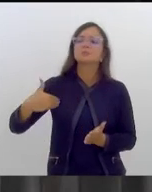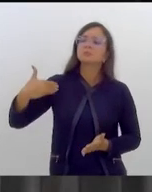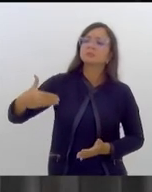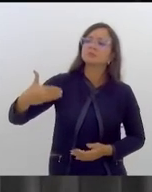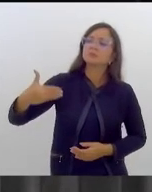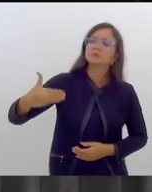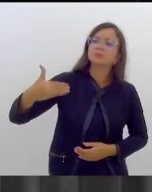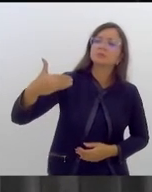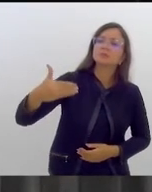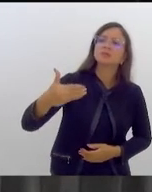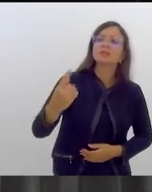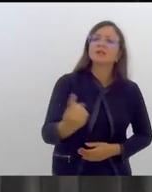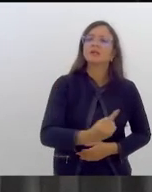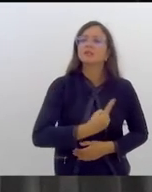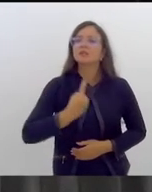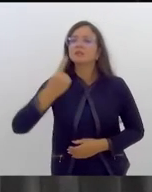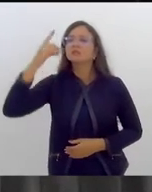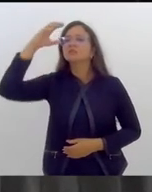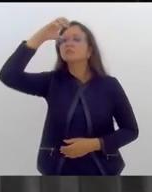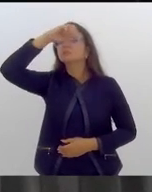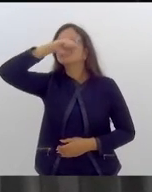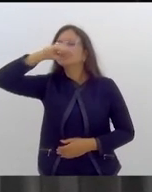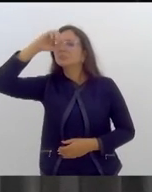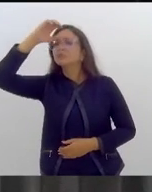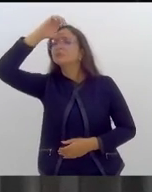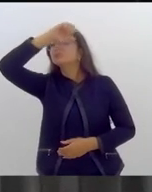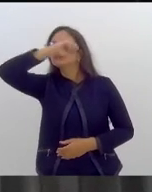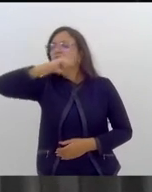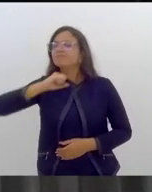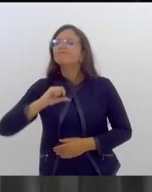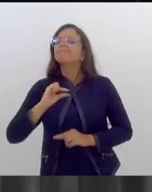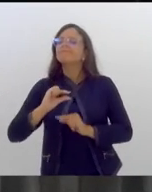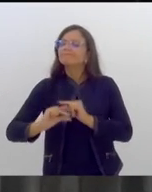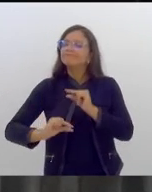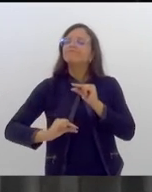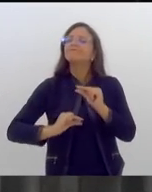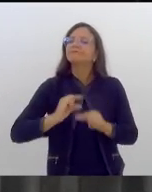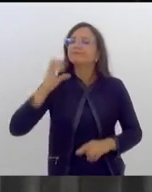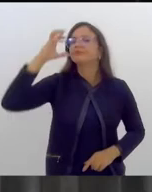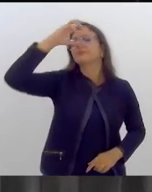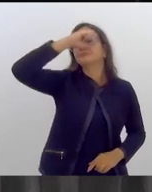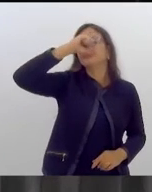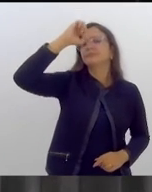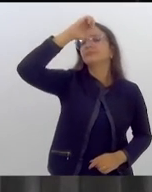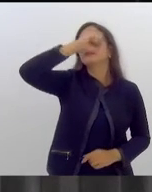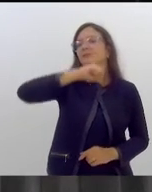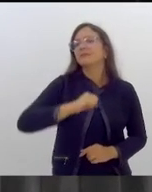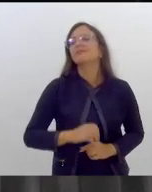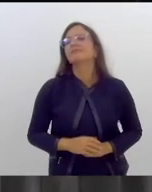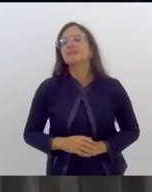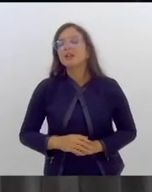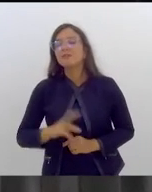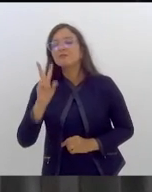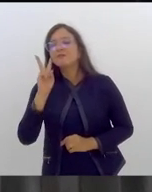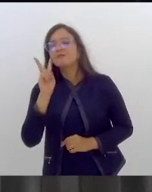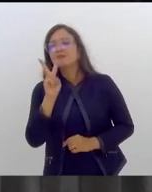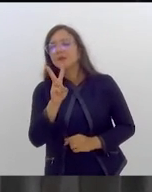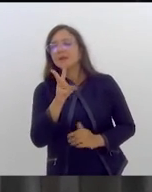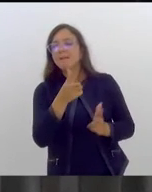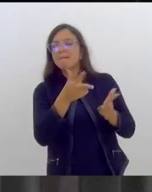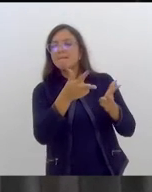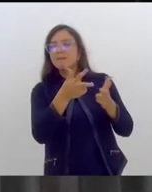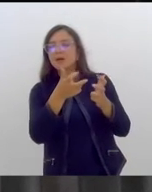a gente vai aprendendo e aprendendo a ler nas entrelinhas